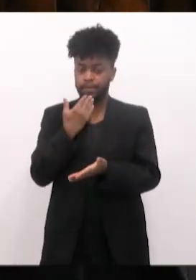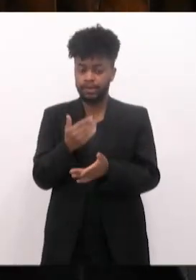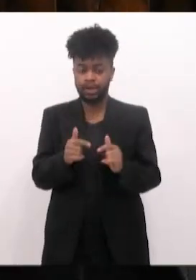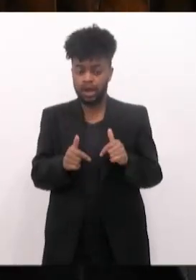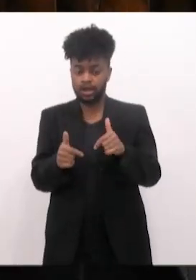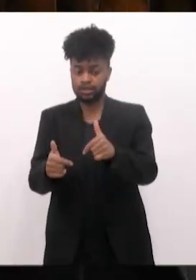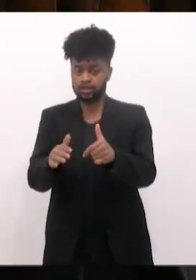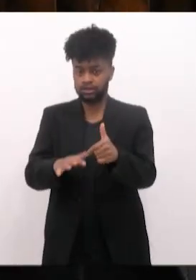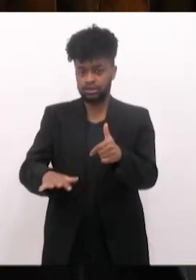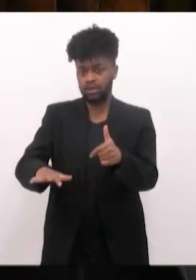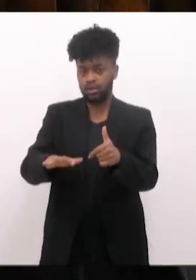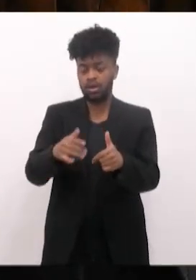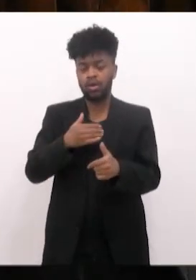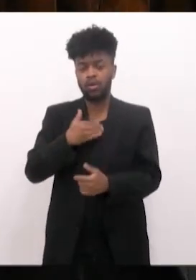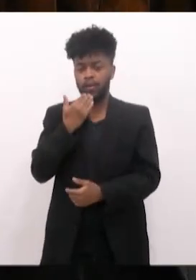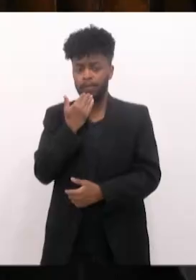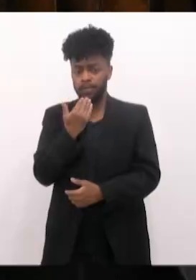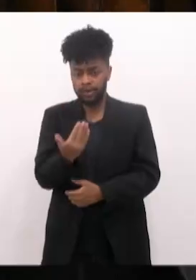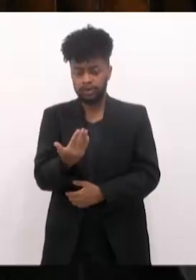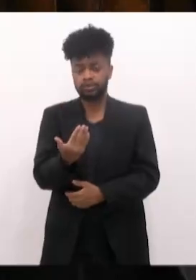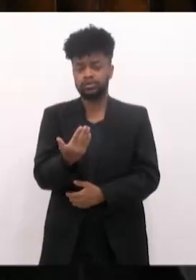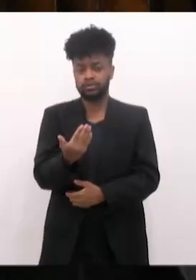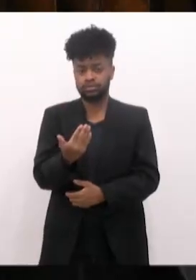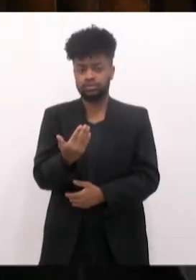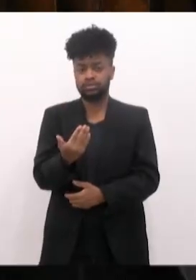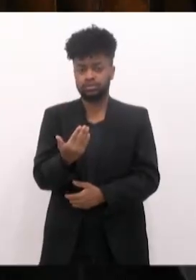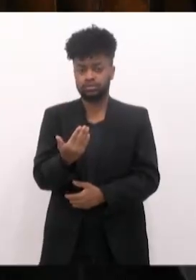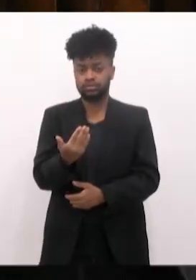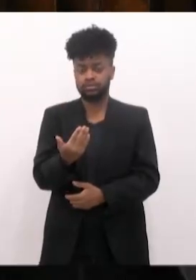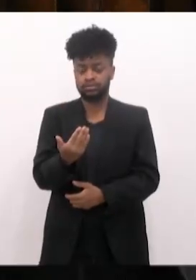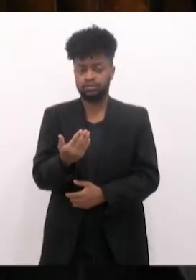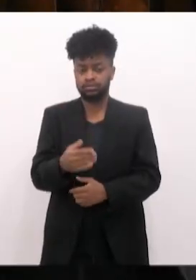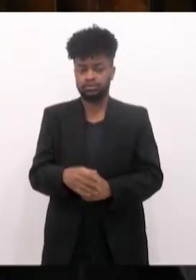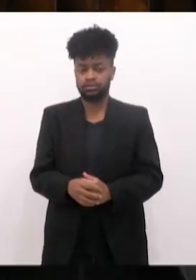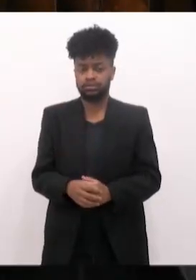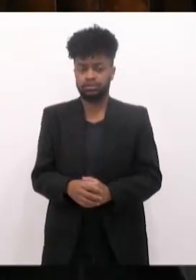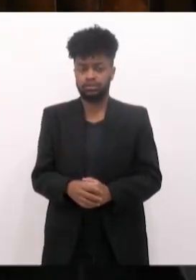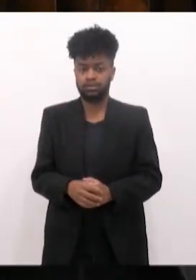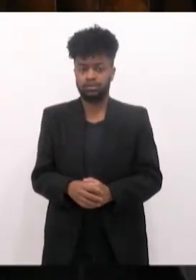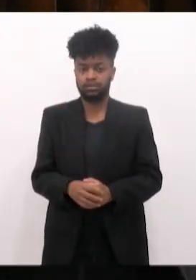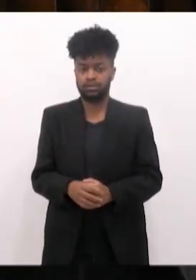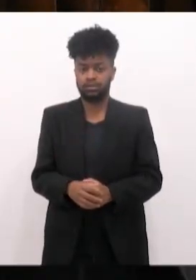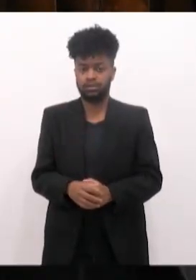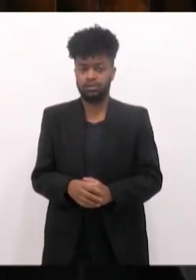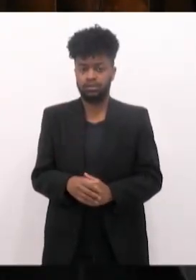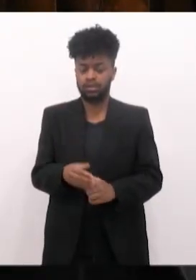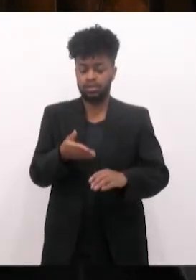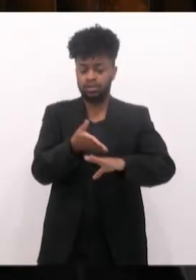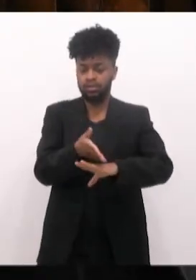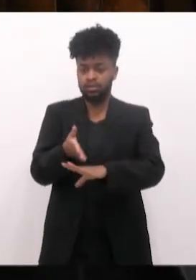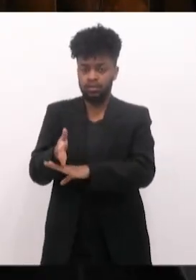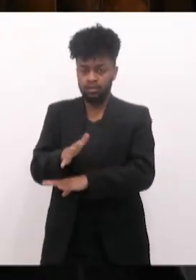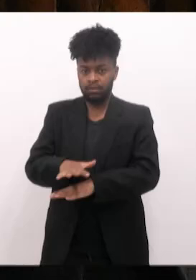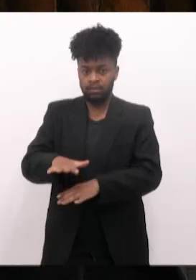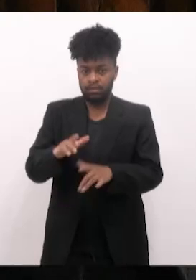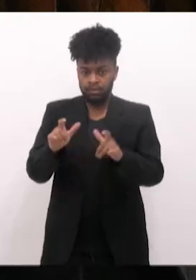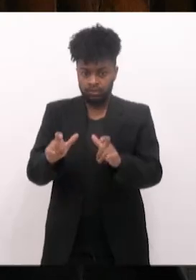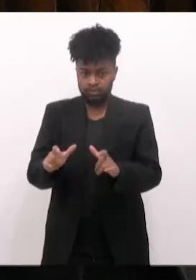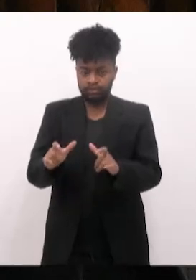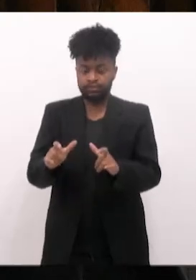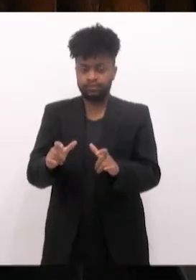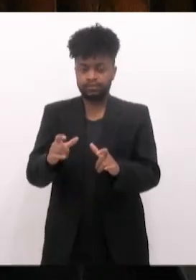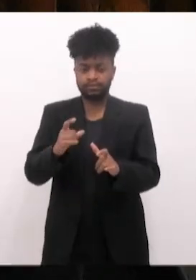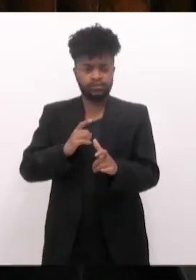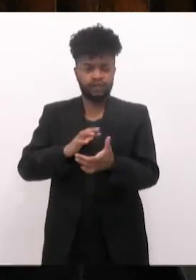operações, eu venho pedindo constantemente ocupação em